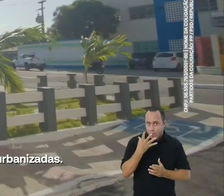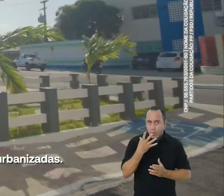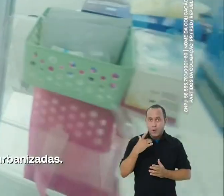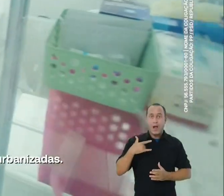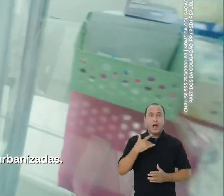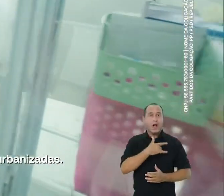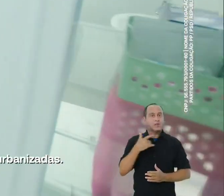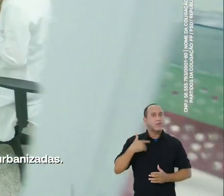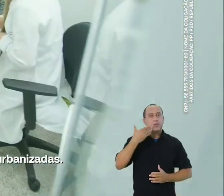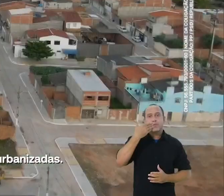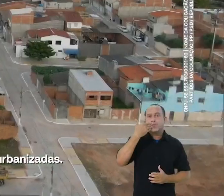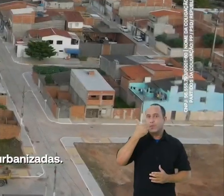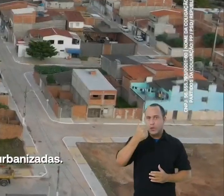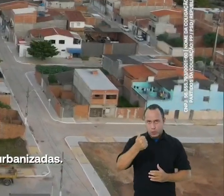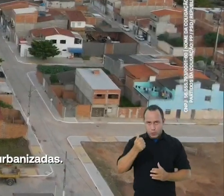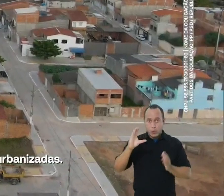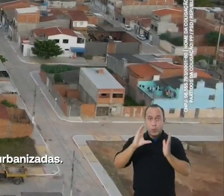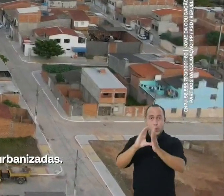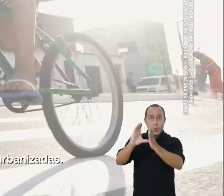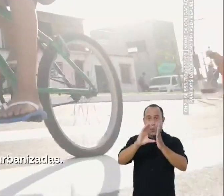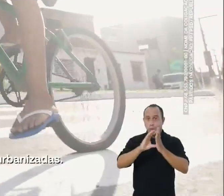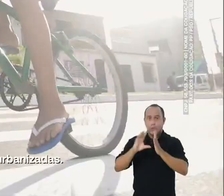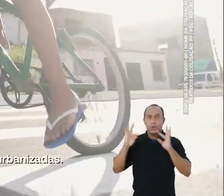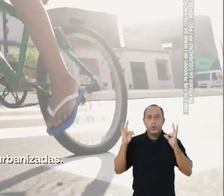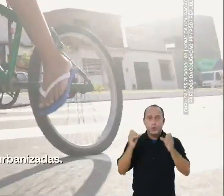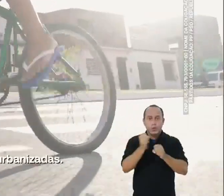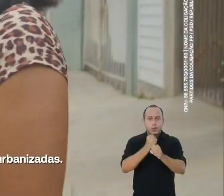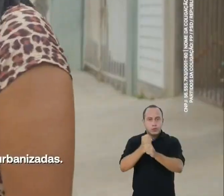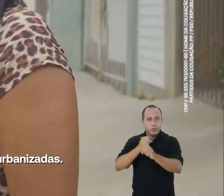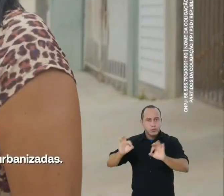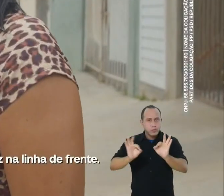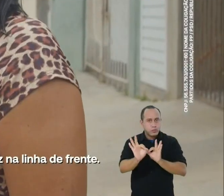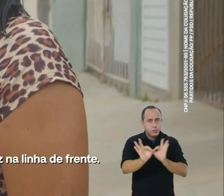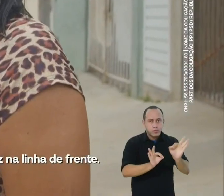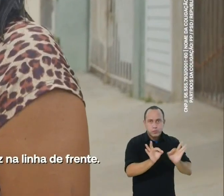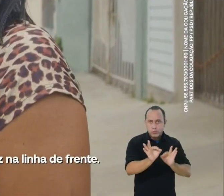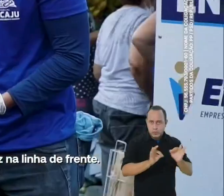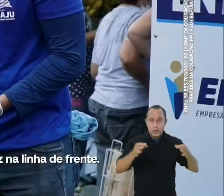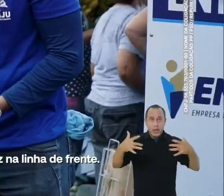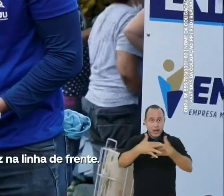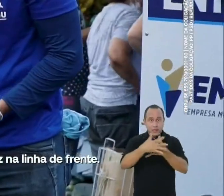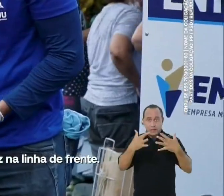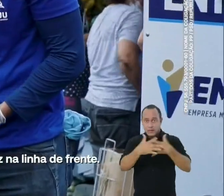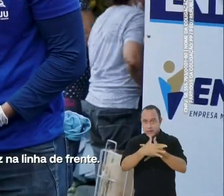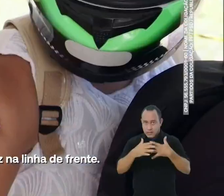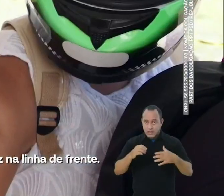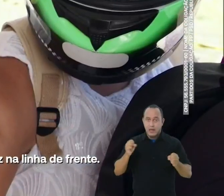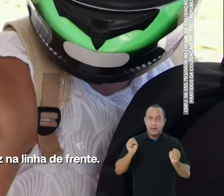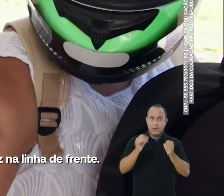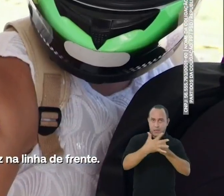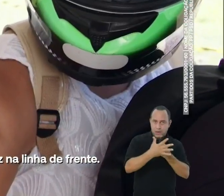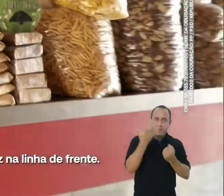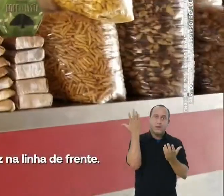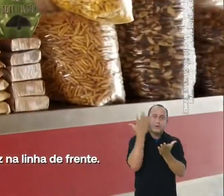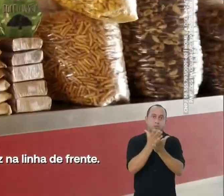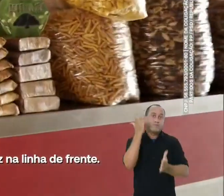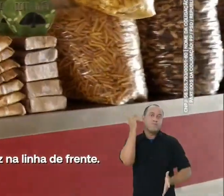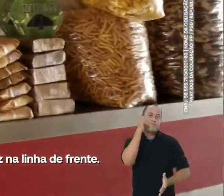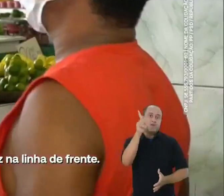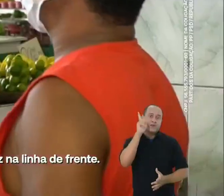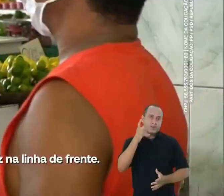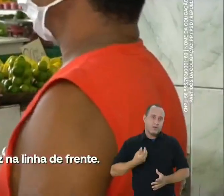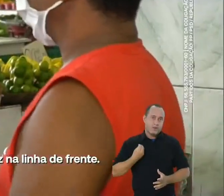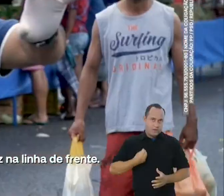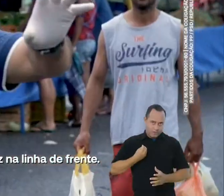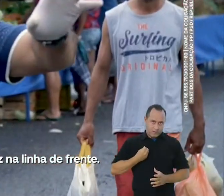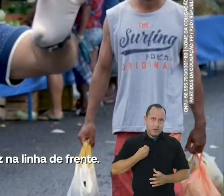A saúde melhorou, comunidades inteiras foram urbanizadas. A cidade enfrentou a pandemia e salvou